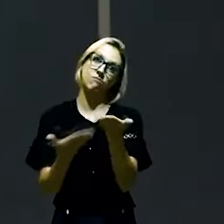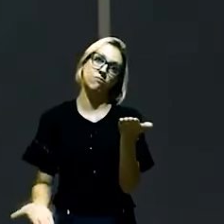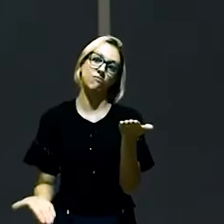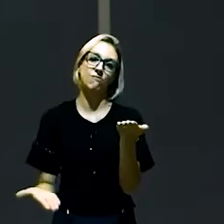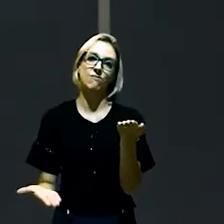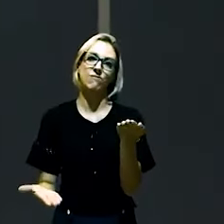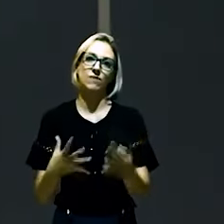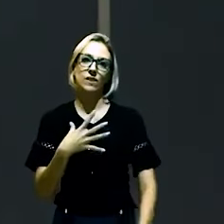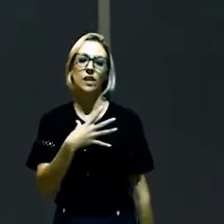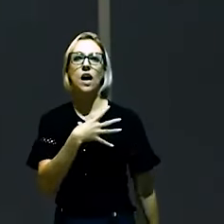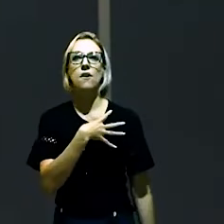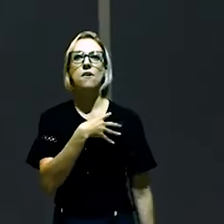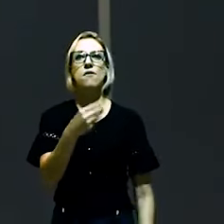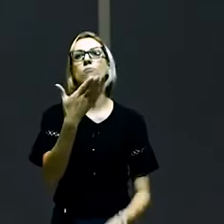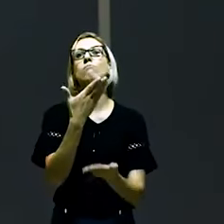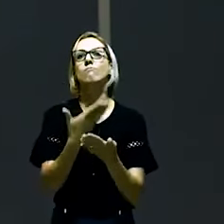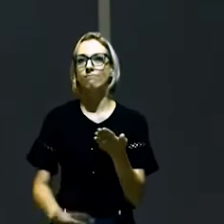perdeu filhos.